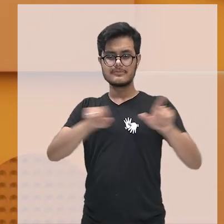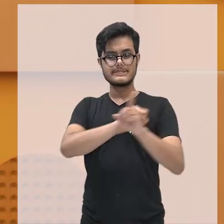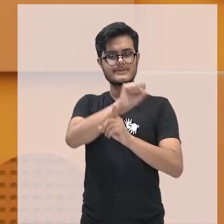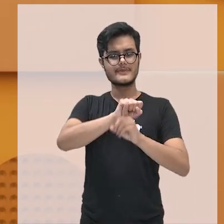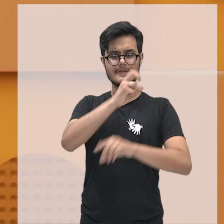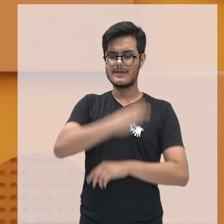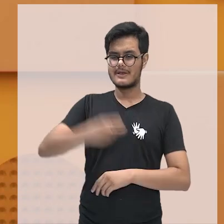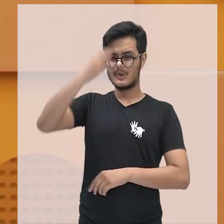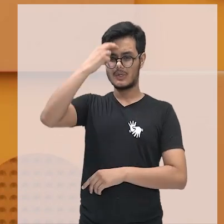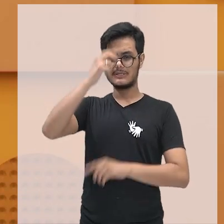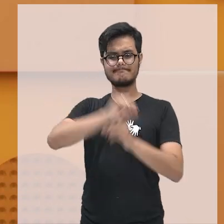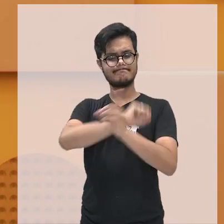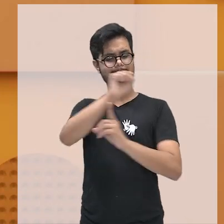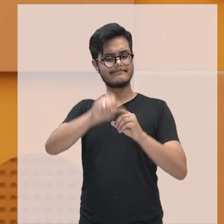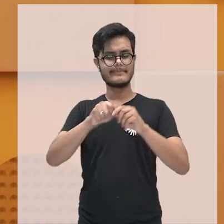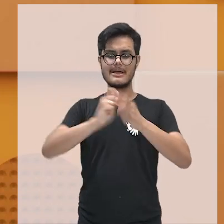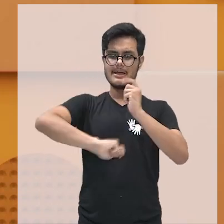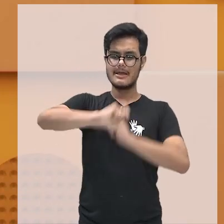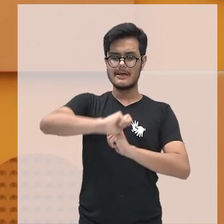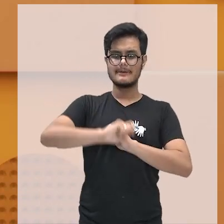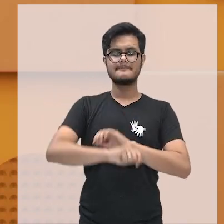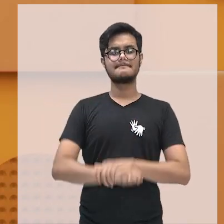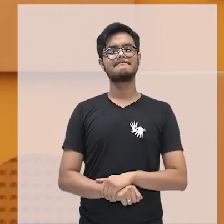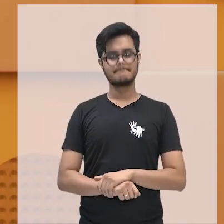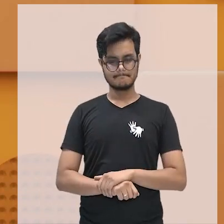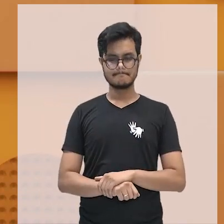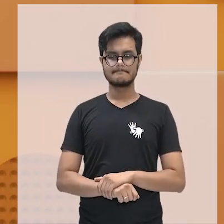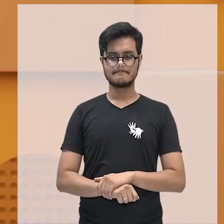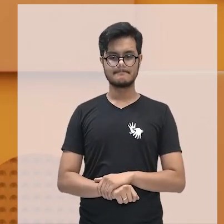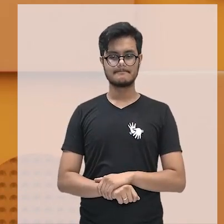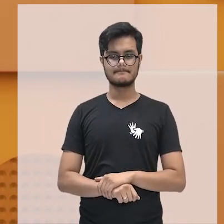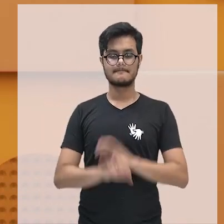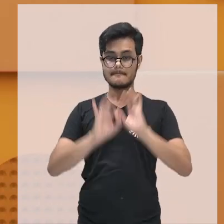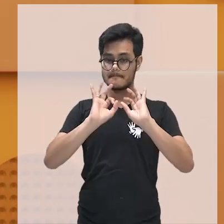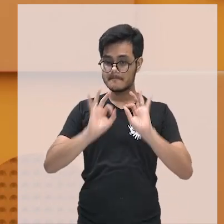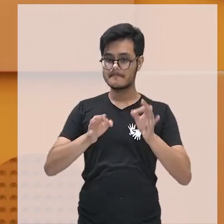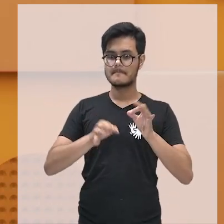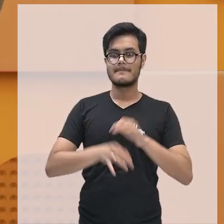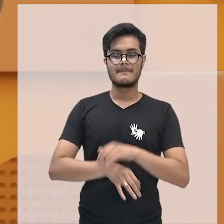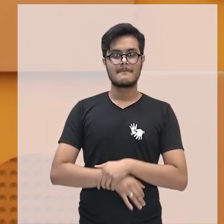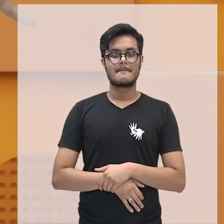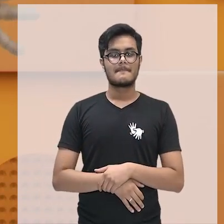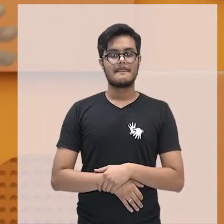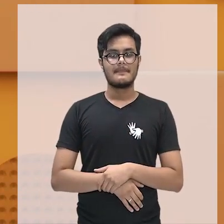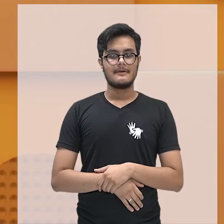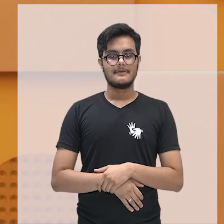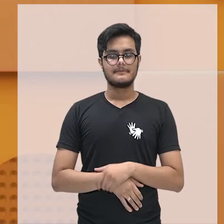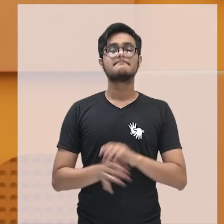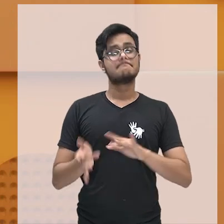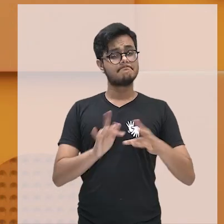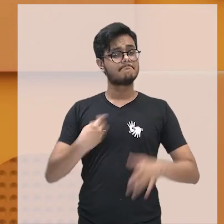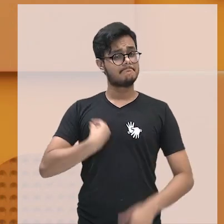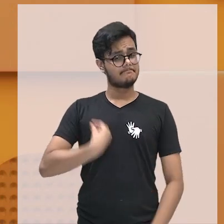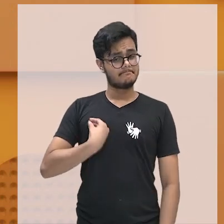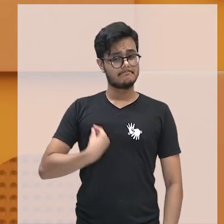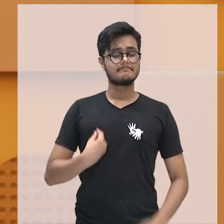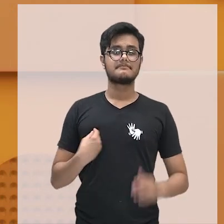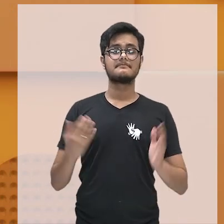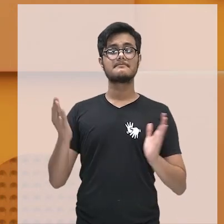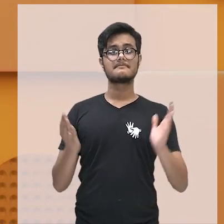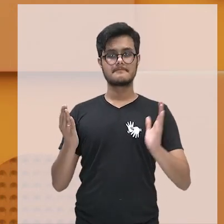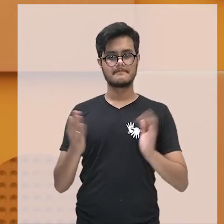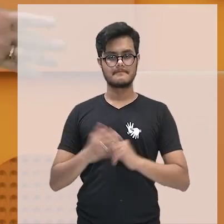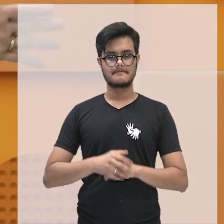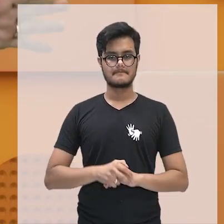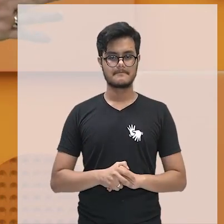social estrutura política e a consolidação de Roma ali como uma grande potência dentro daquele contexto histórico que nós estamos